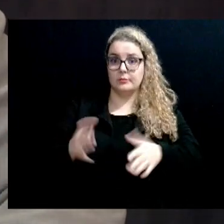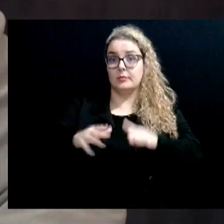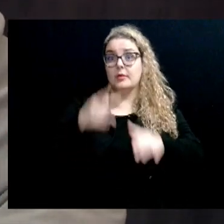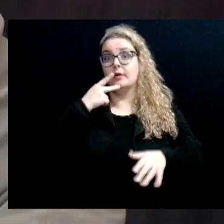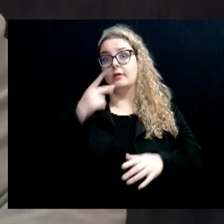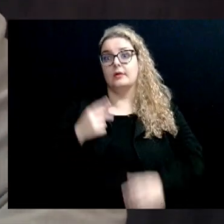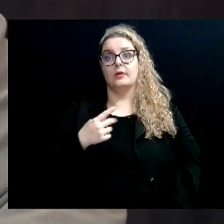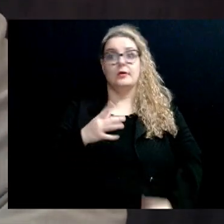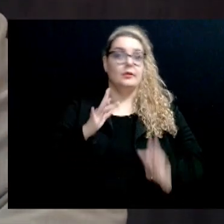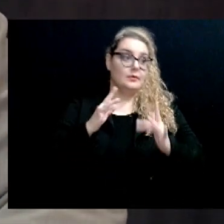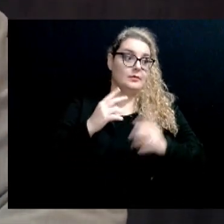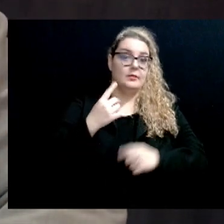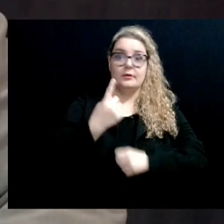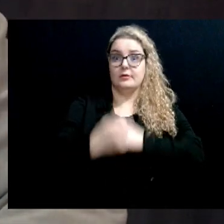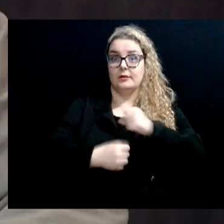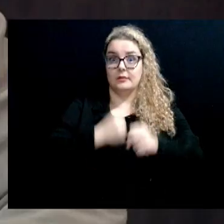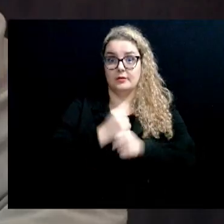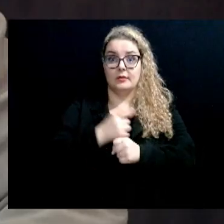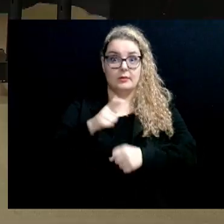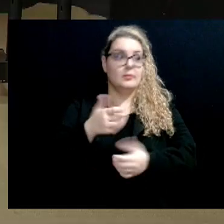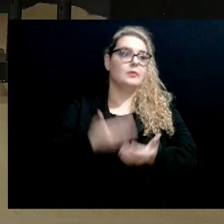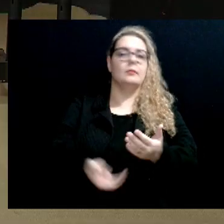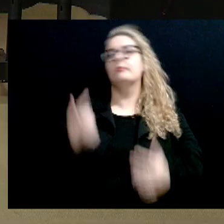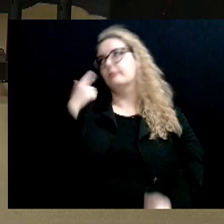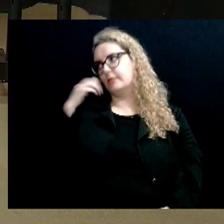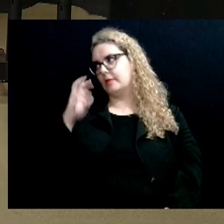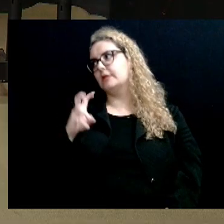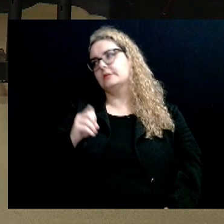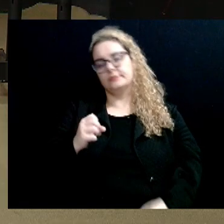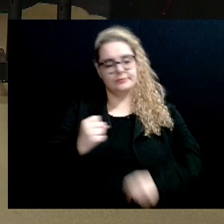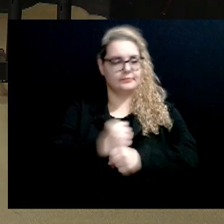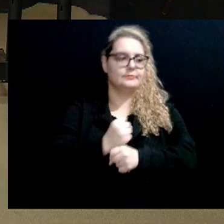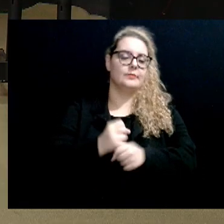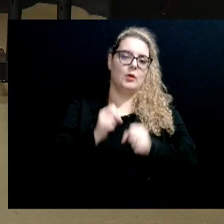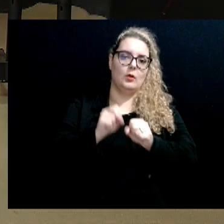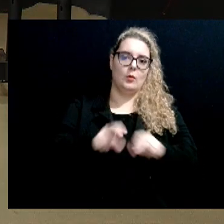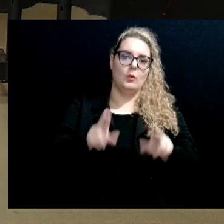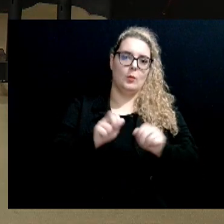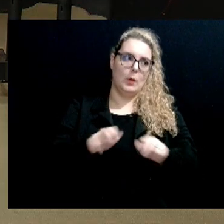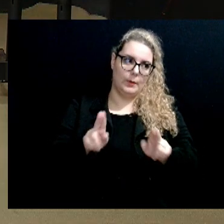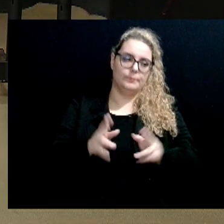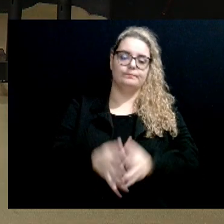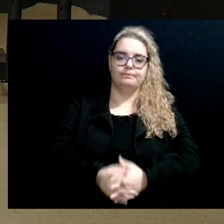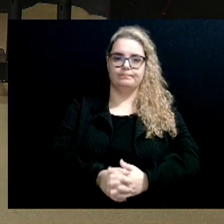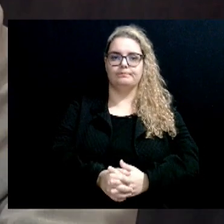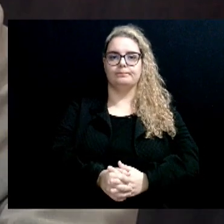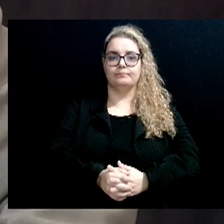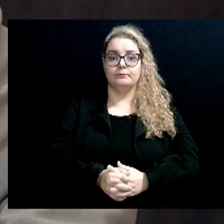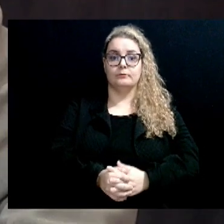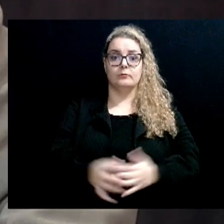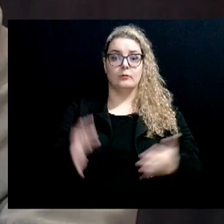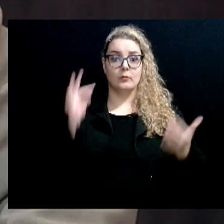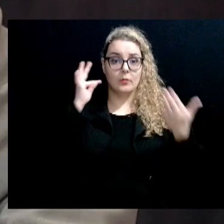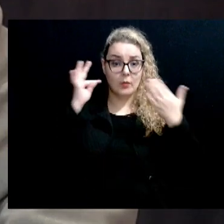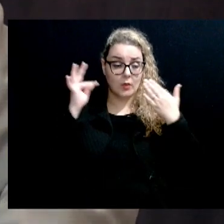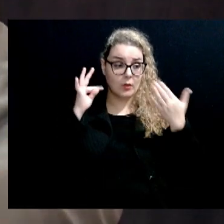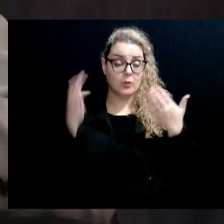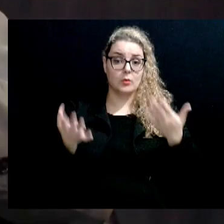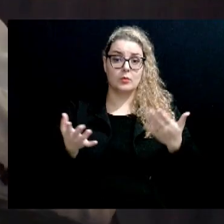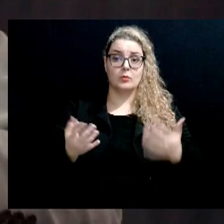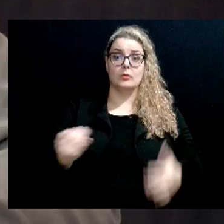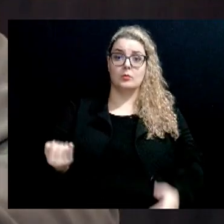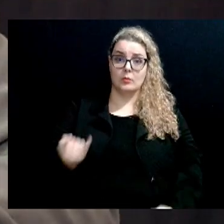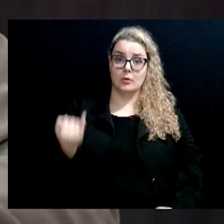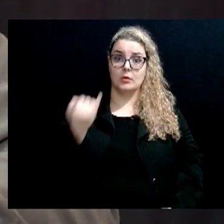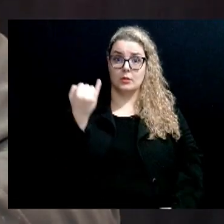fica desabada, Você imagina 50. Uau. Então, assim, e foi uma terapia muito interessante, né? Assim, eu trabalhei